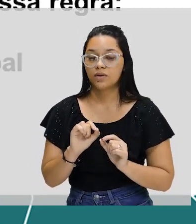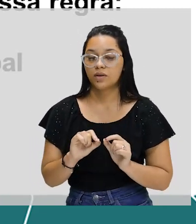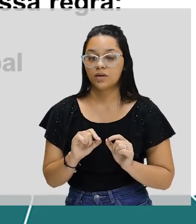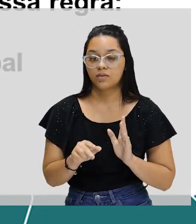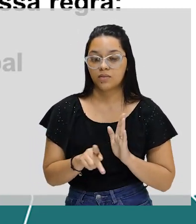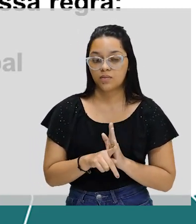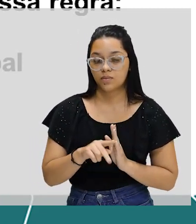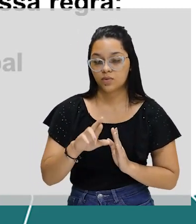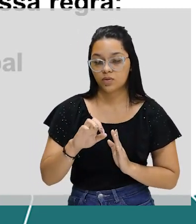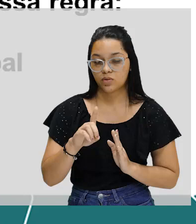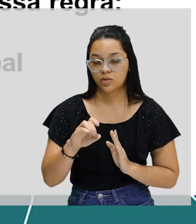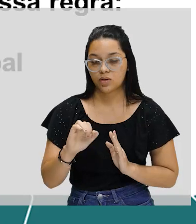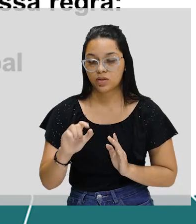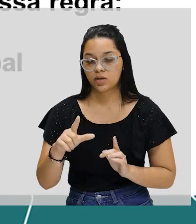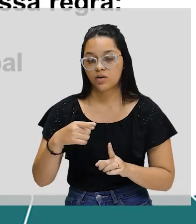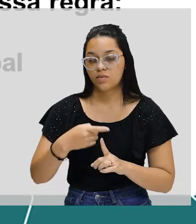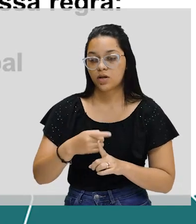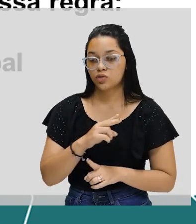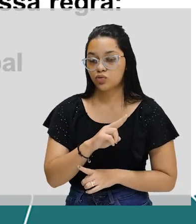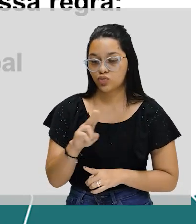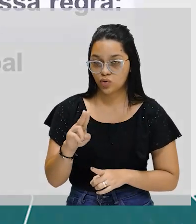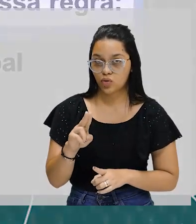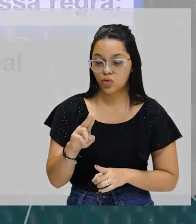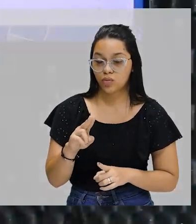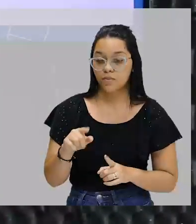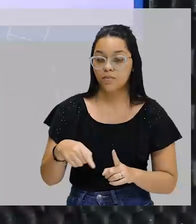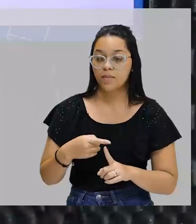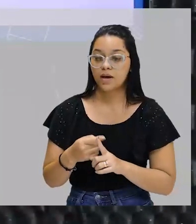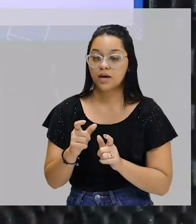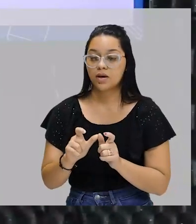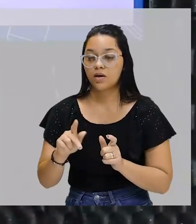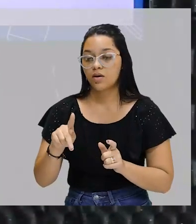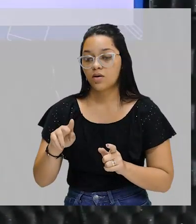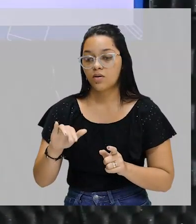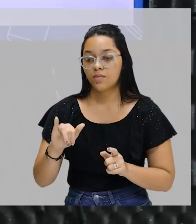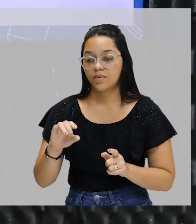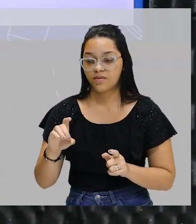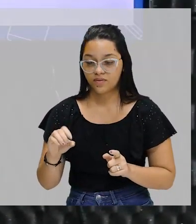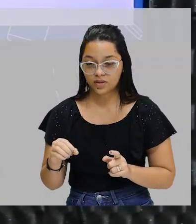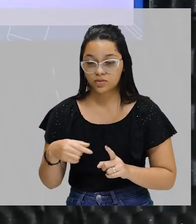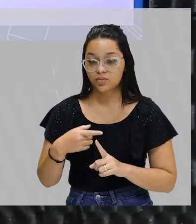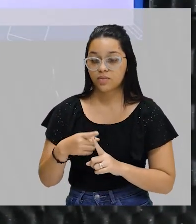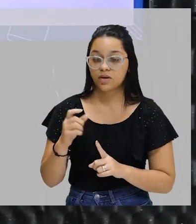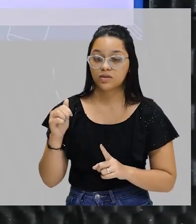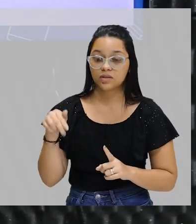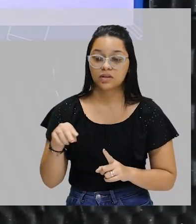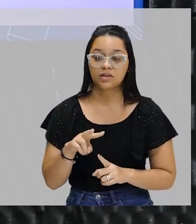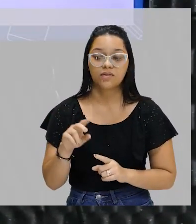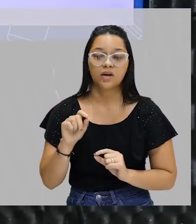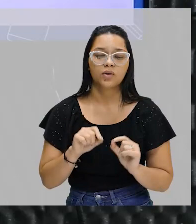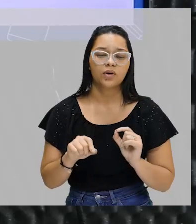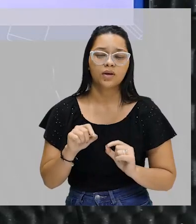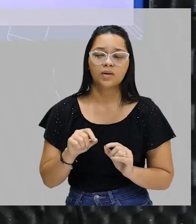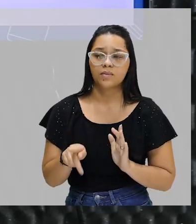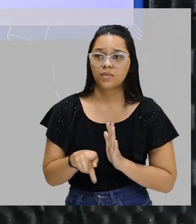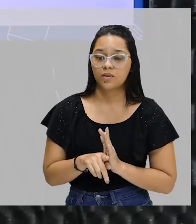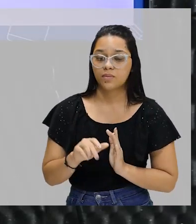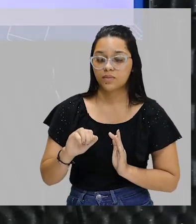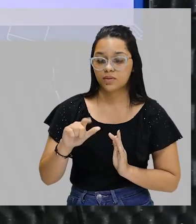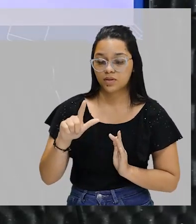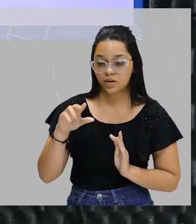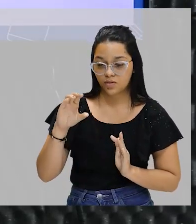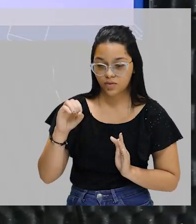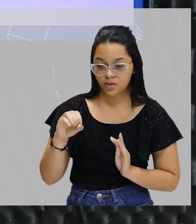posição do radical mais nome do radical, mais a cadeia principal que vai funcionar como um alcano de